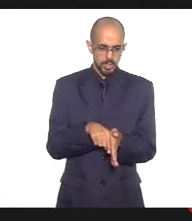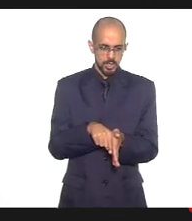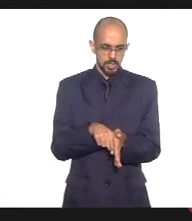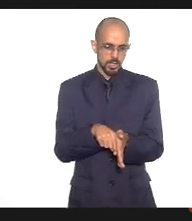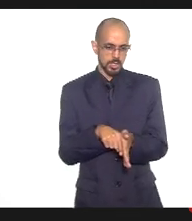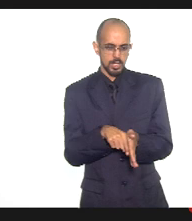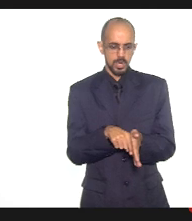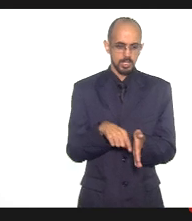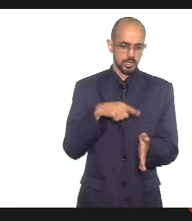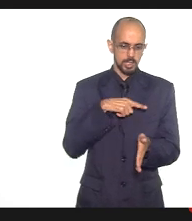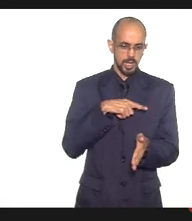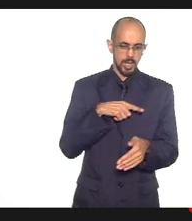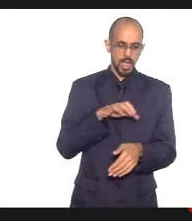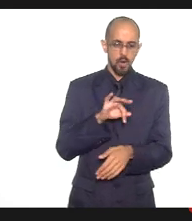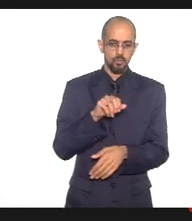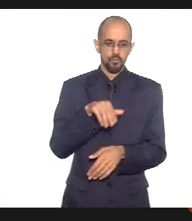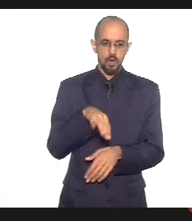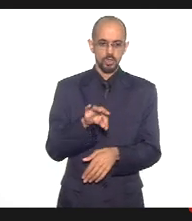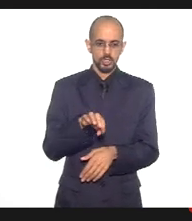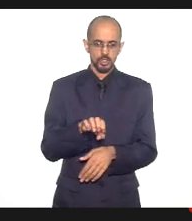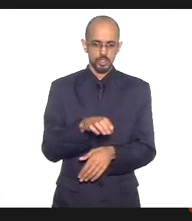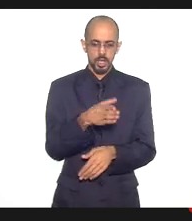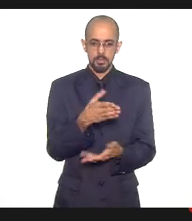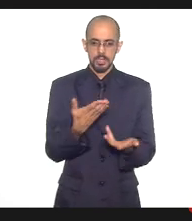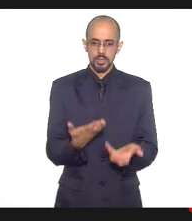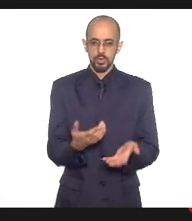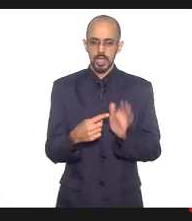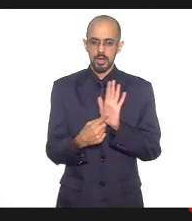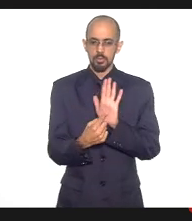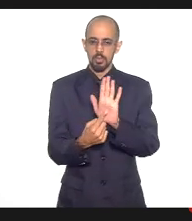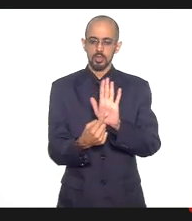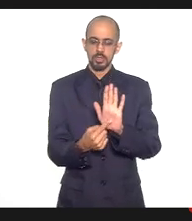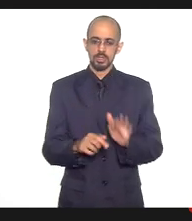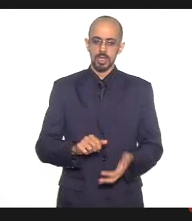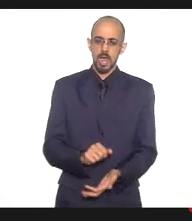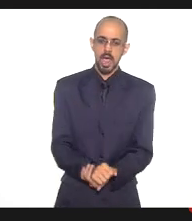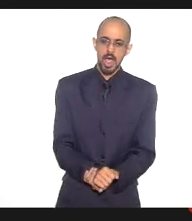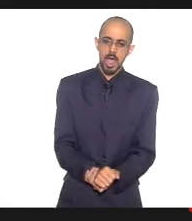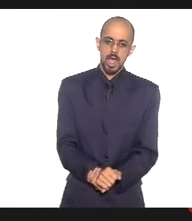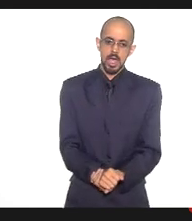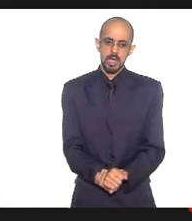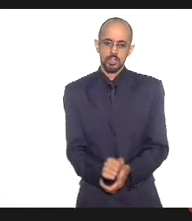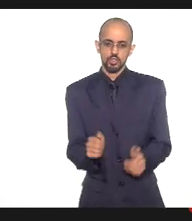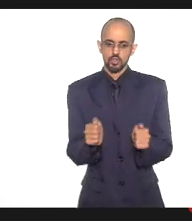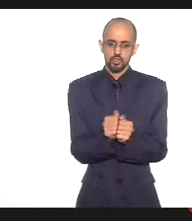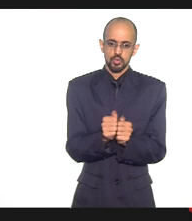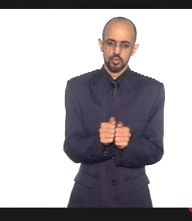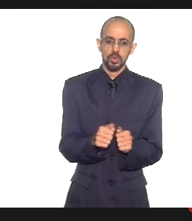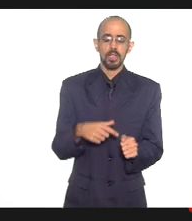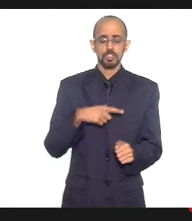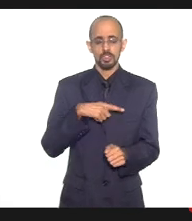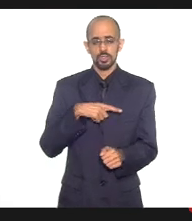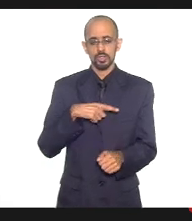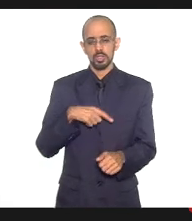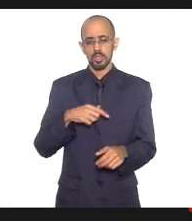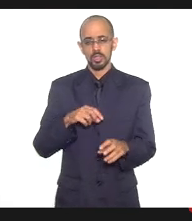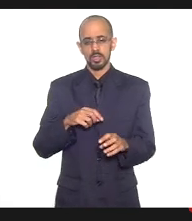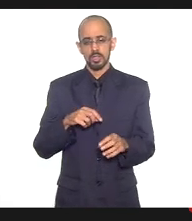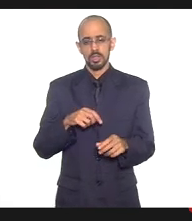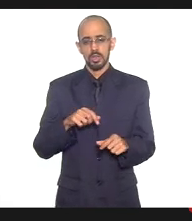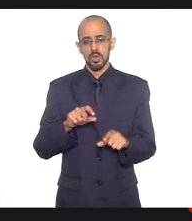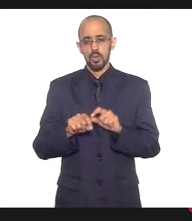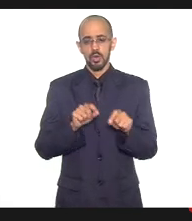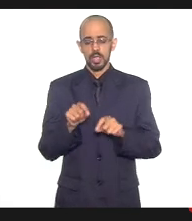no passado, mas eu queria tentar juntar um pouco o lado geológico e o lado fiscal. Do ponto de vista